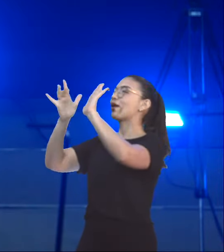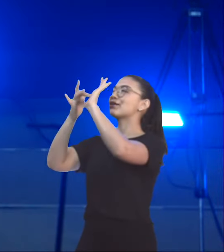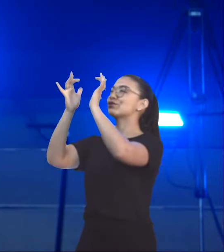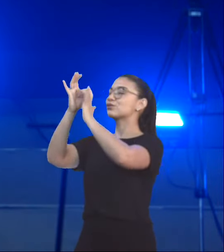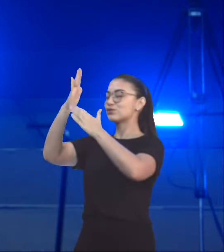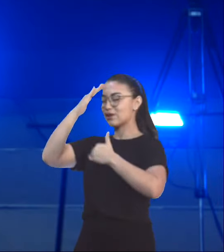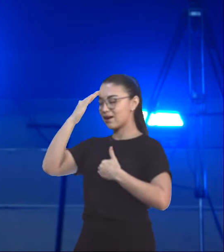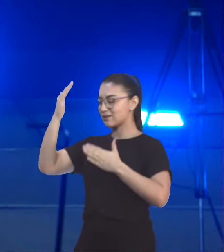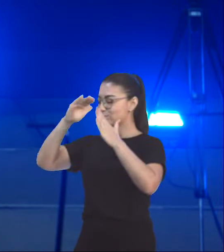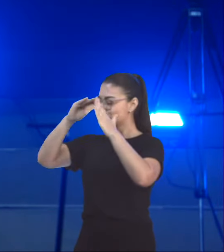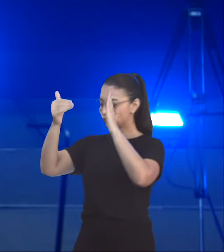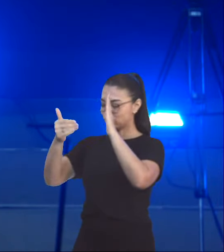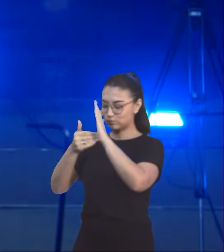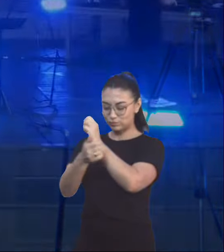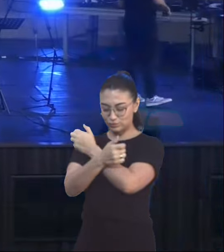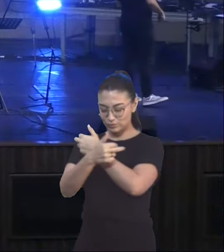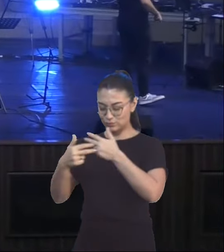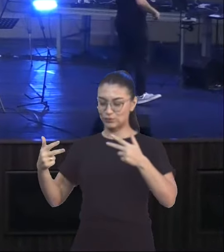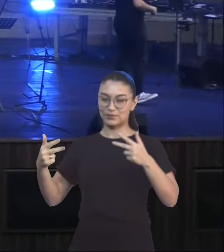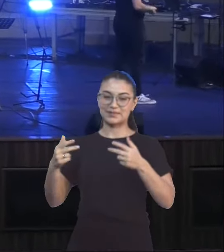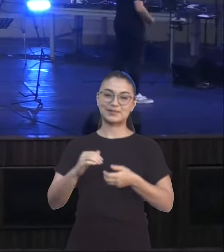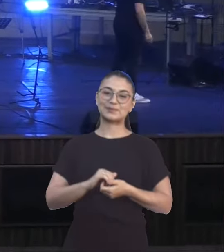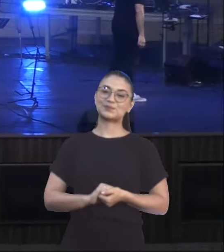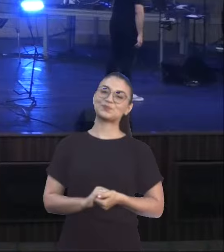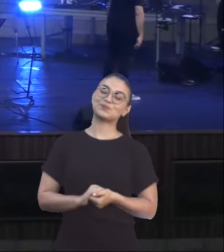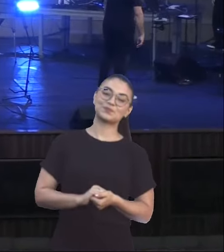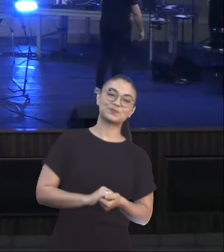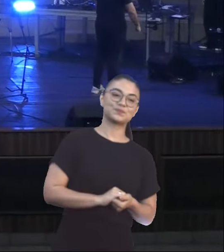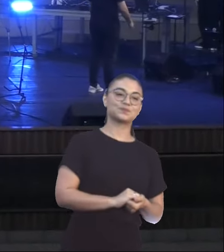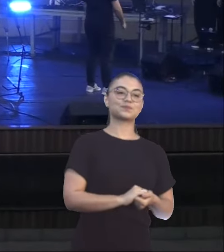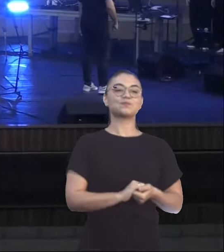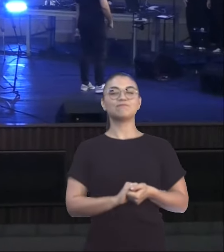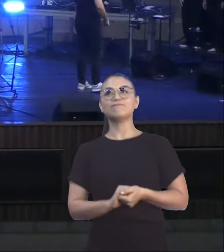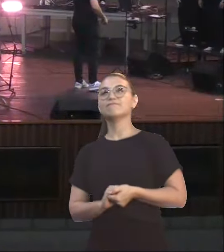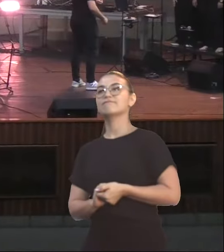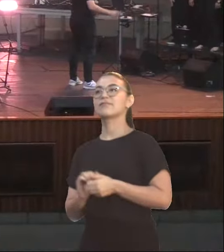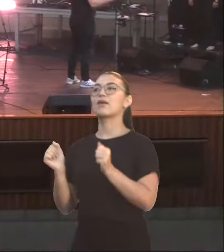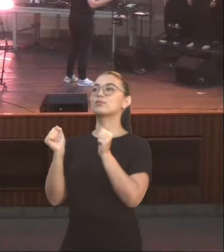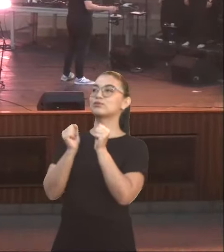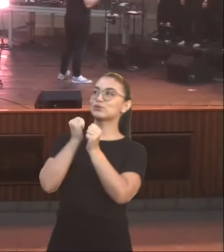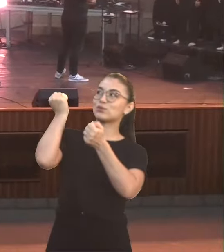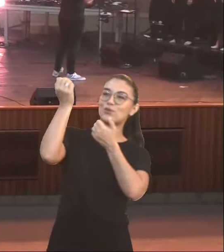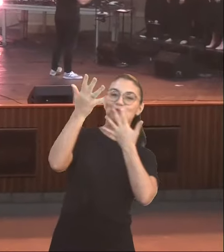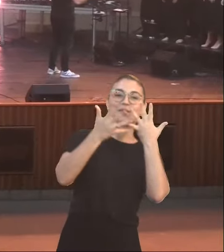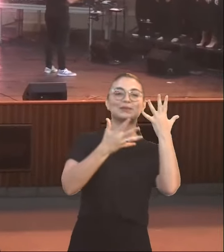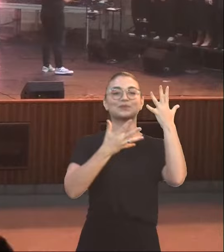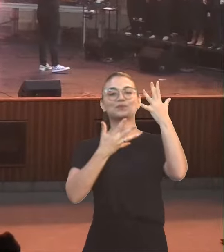por tudo que o Senhor fez. Aleluia. Vamos cantar.